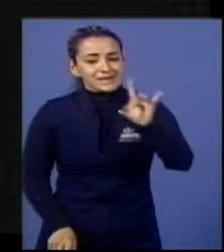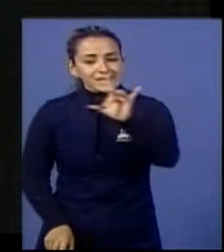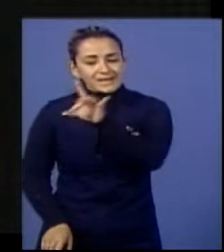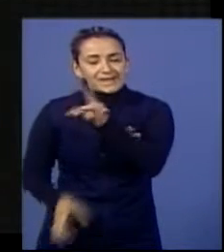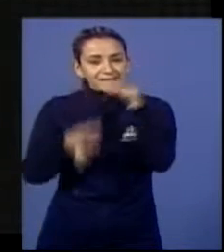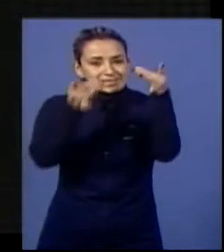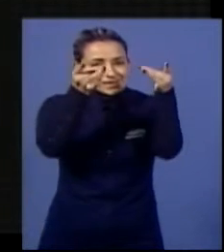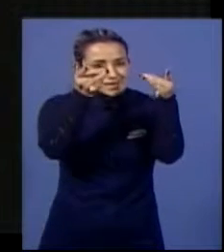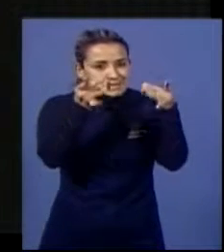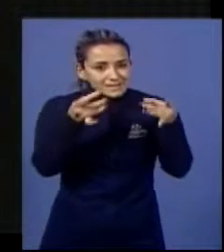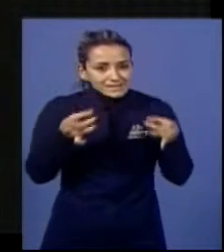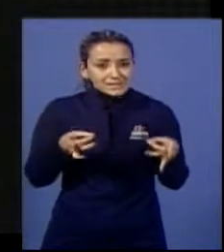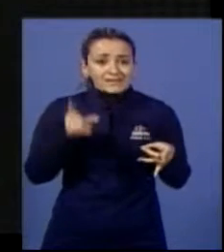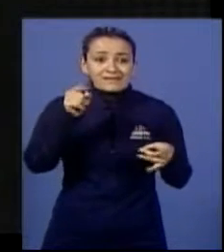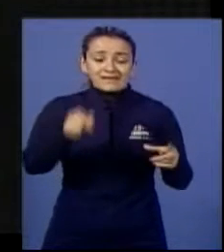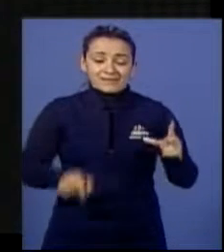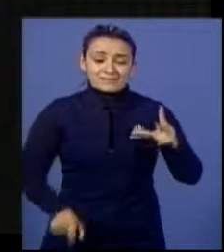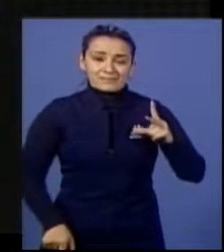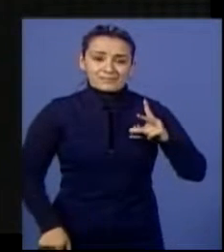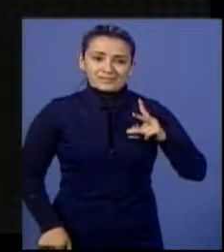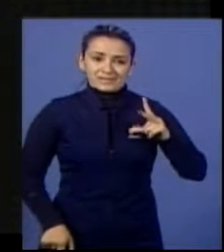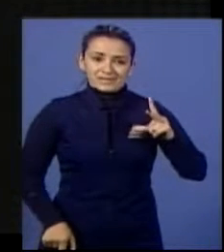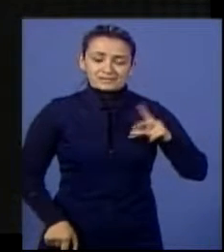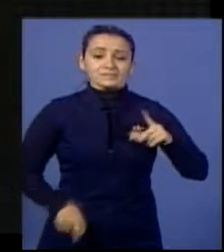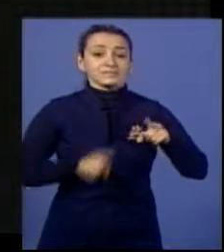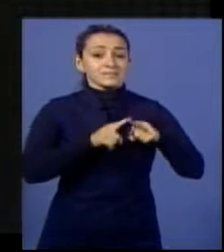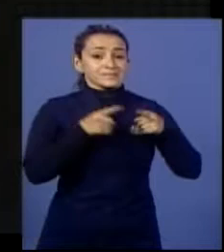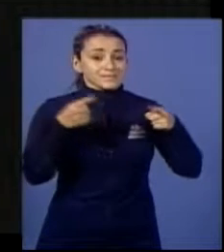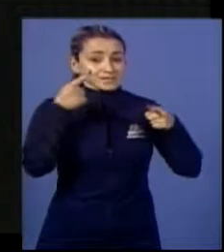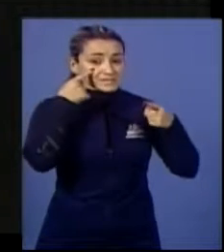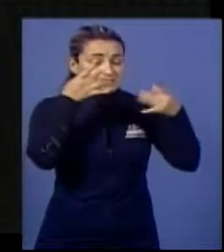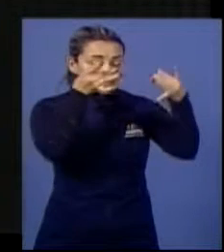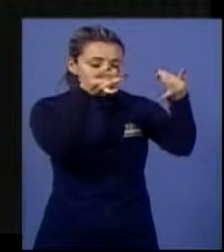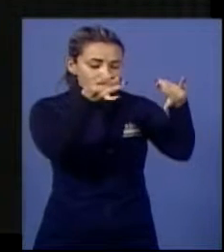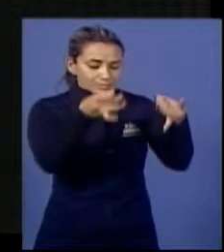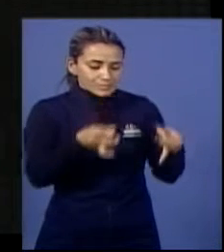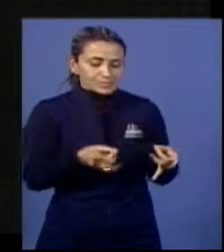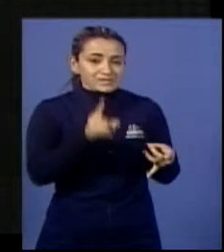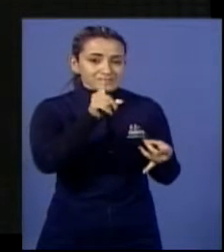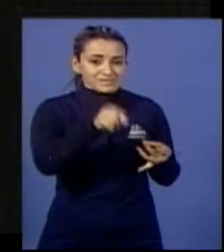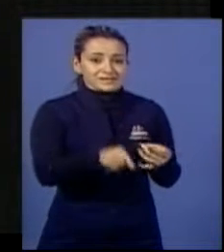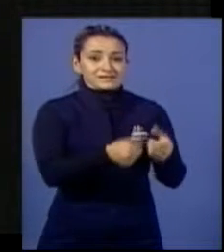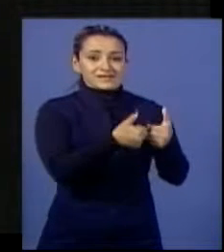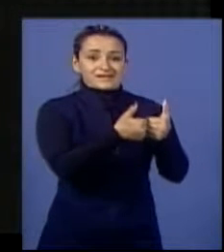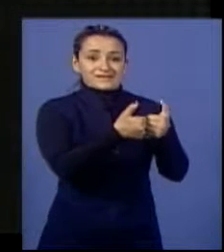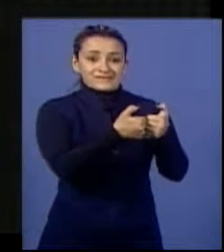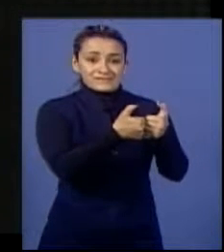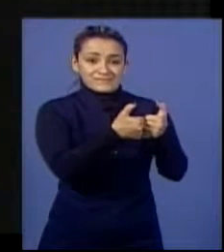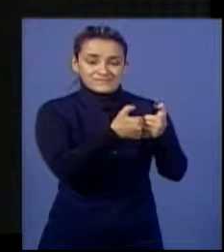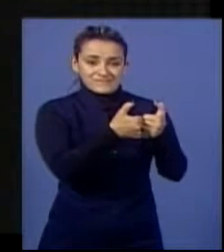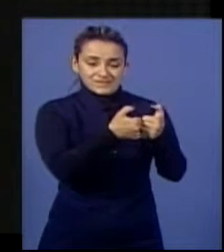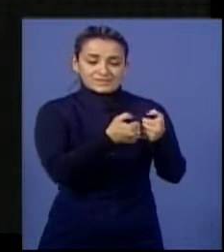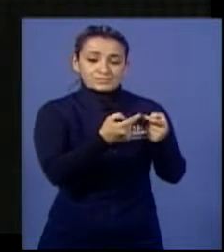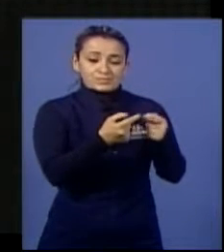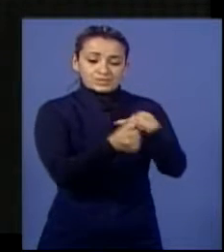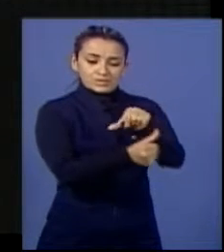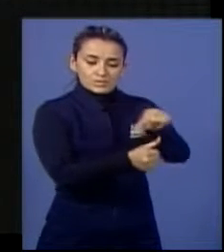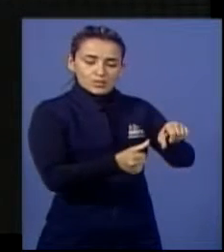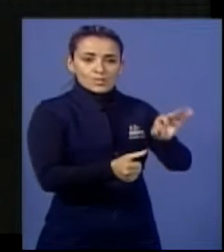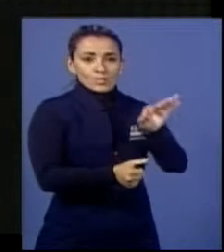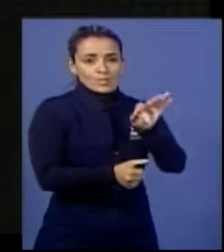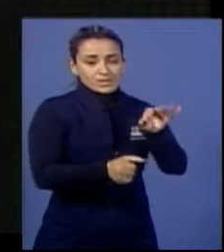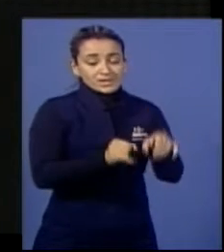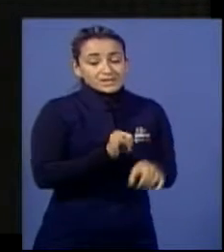ajuda? Exatamente. Daí essas características são físicas quando não mudam a substância e são químicas quando mudam